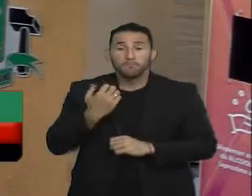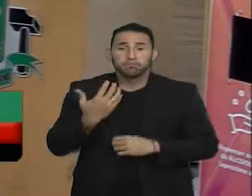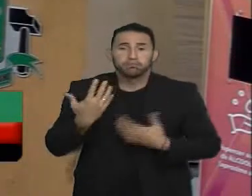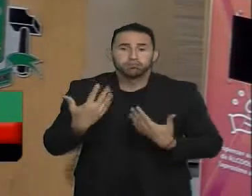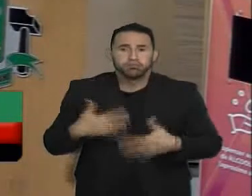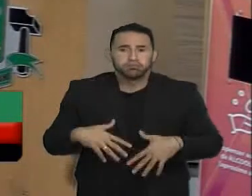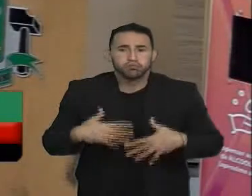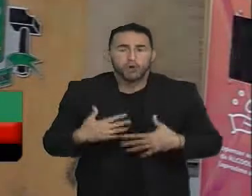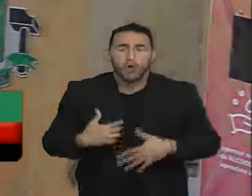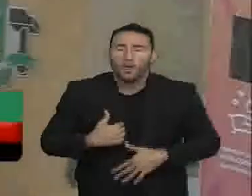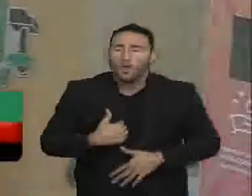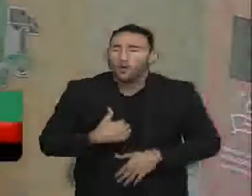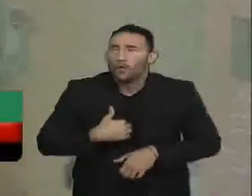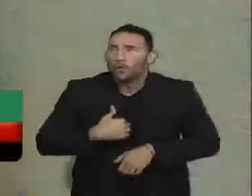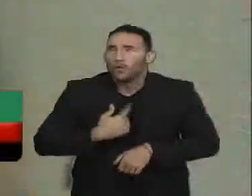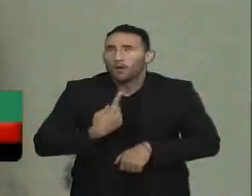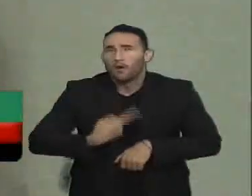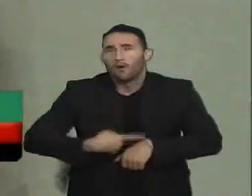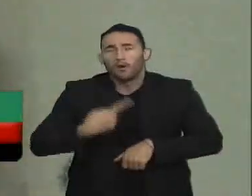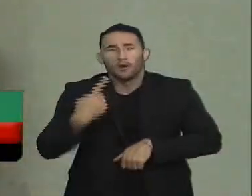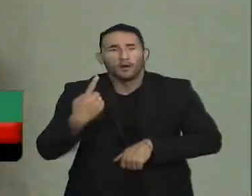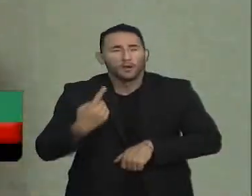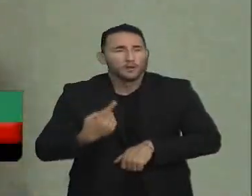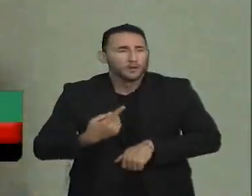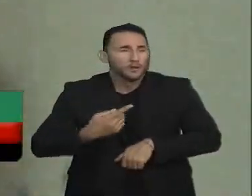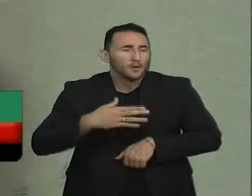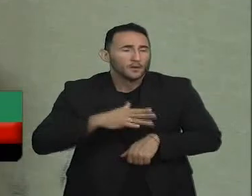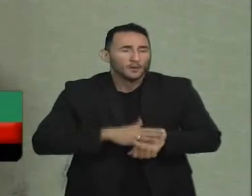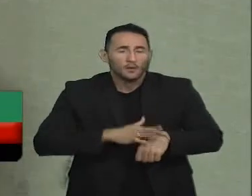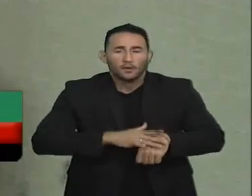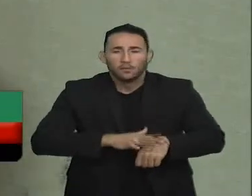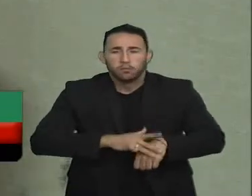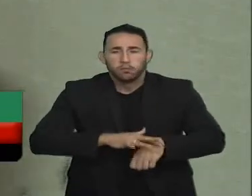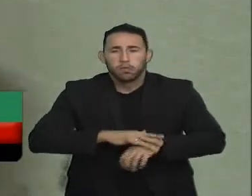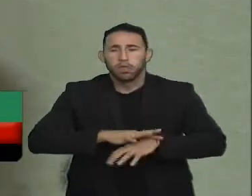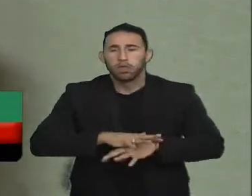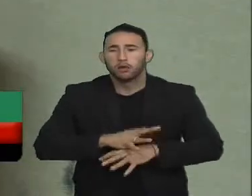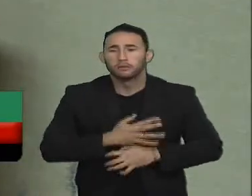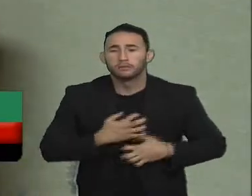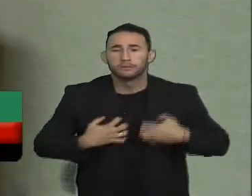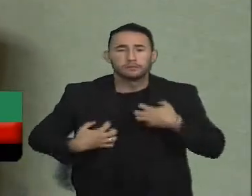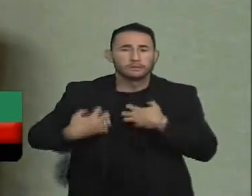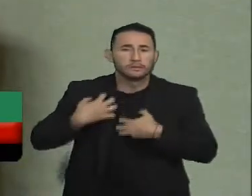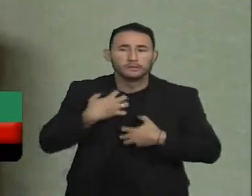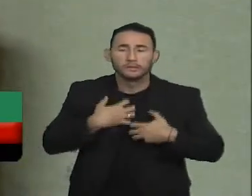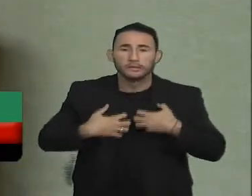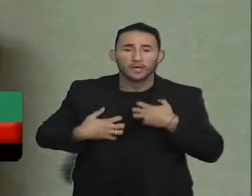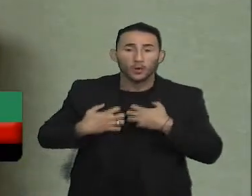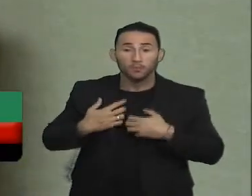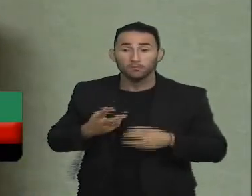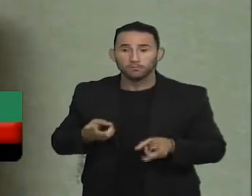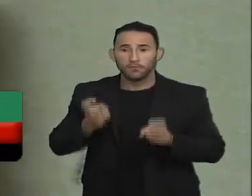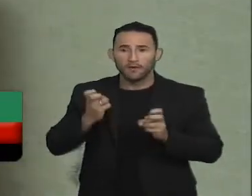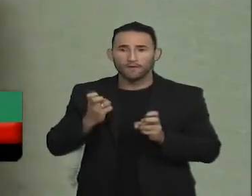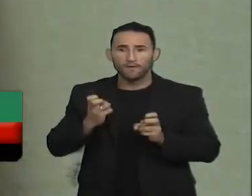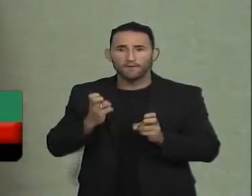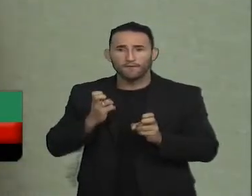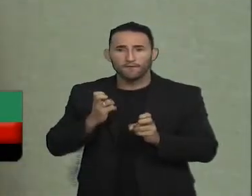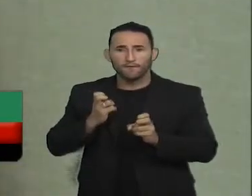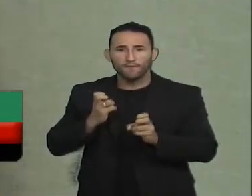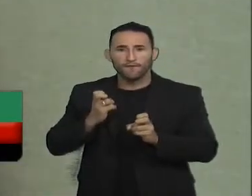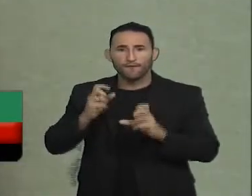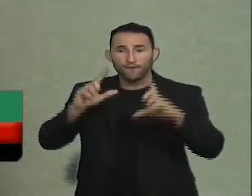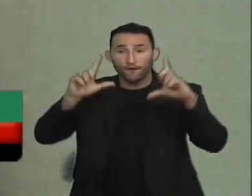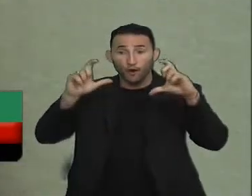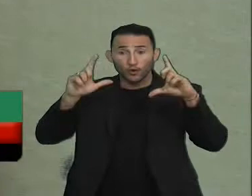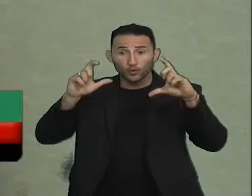doente, porque eu recebi as fotos da forma que a menina foi encontrada. Então, eu